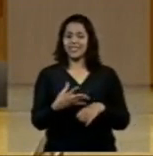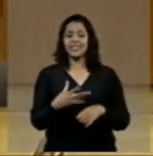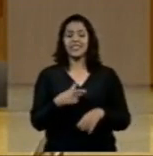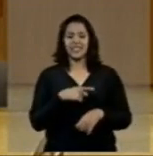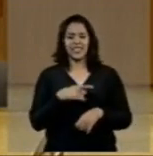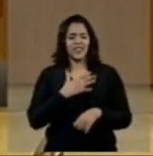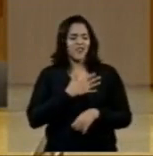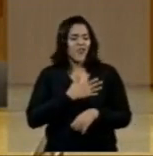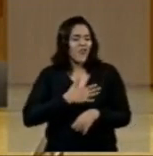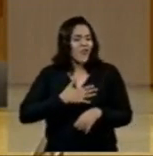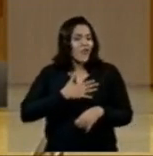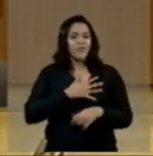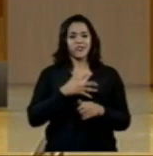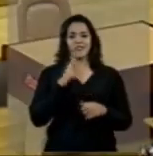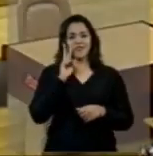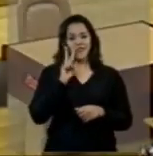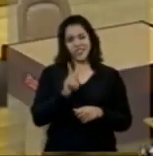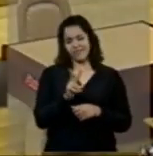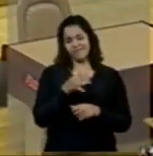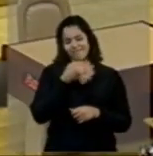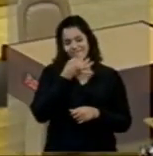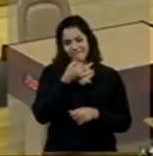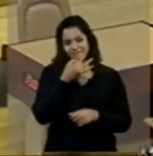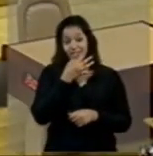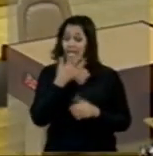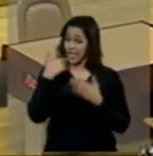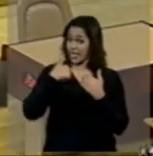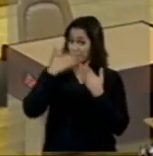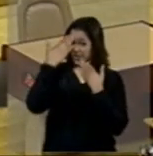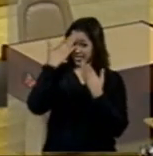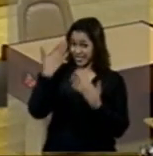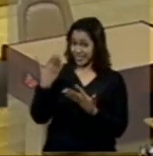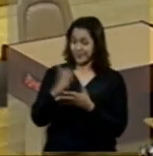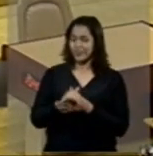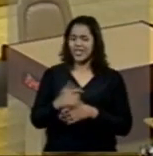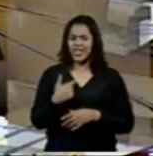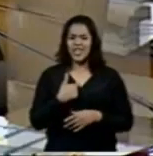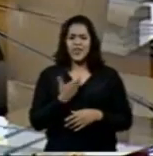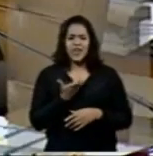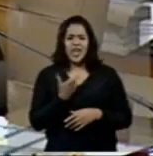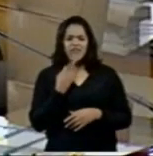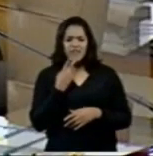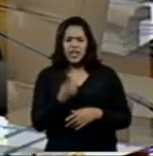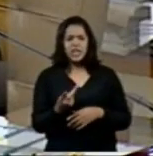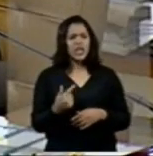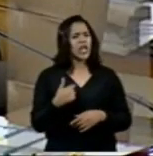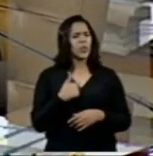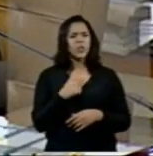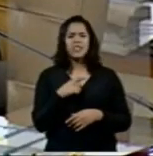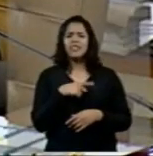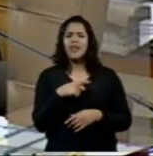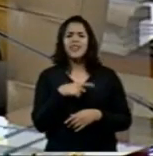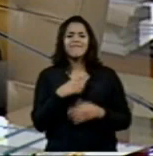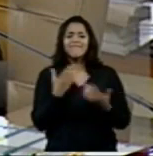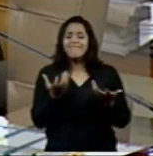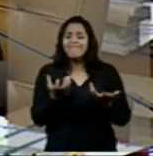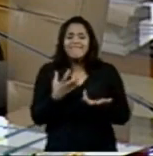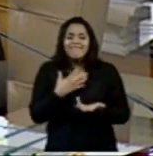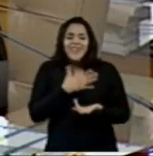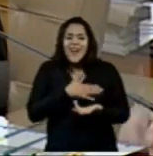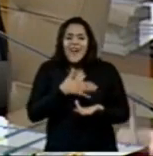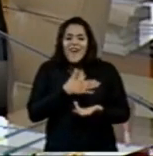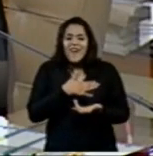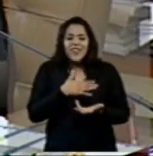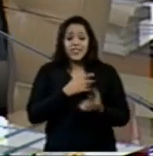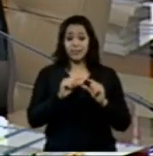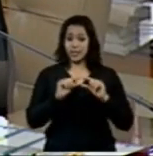gosto para todos nós ouvirmos. Eu agradeço, senhora presidente, e começo dizendo que eu tenho muita simpatia por essa expressão